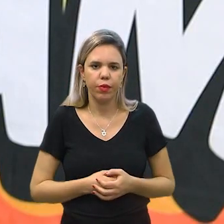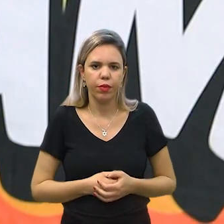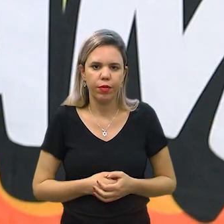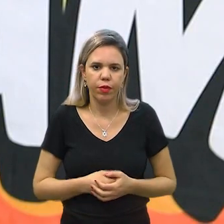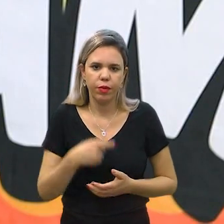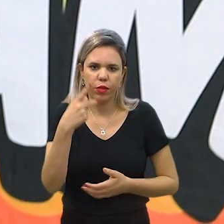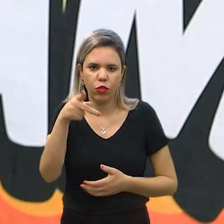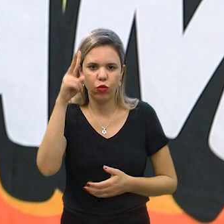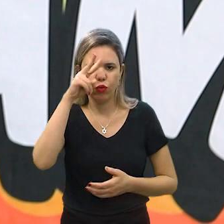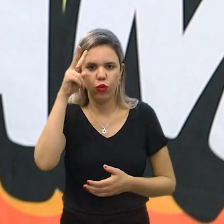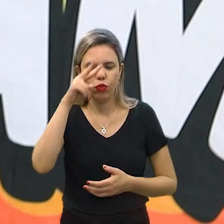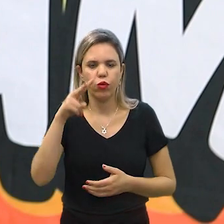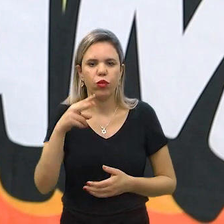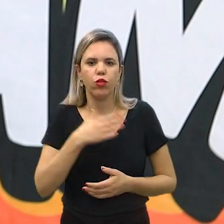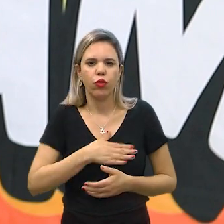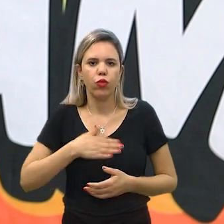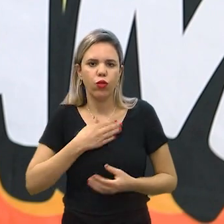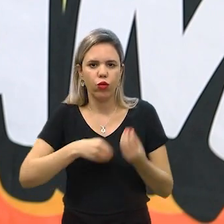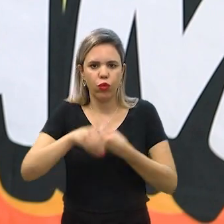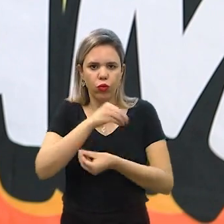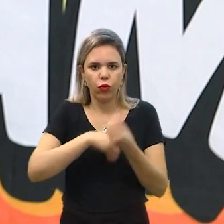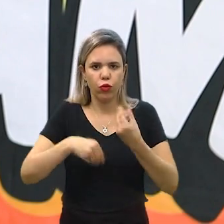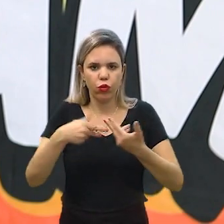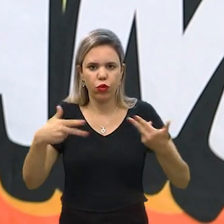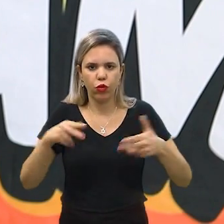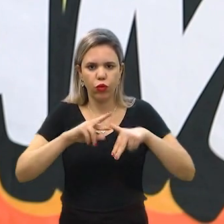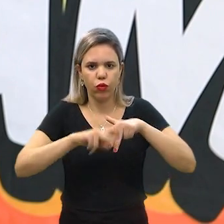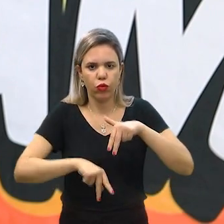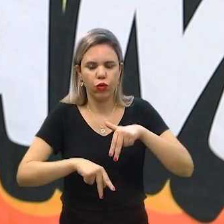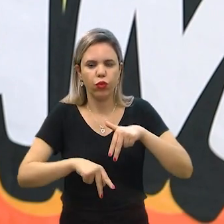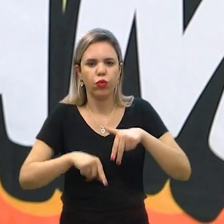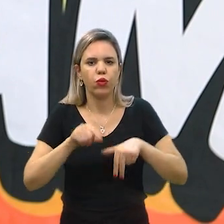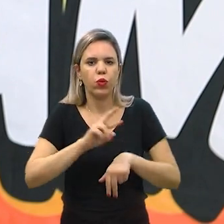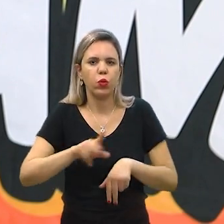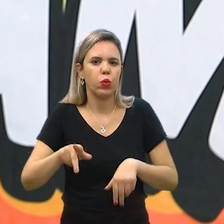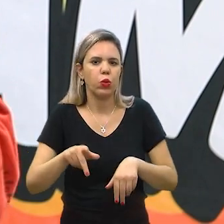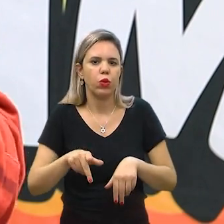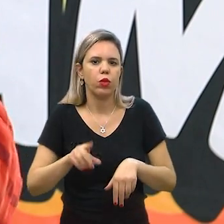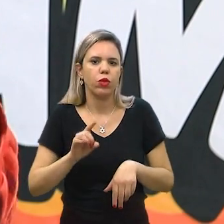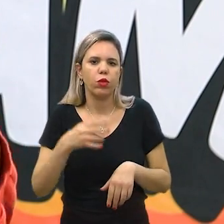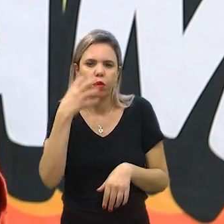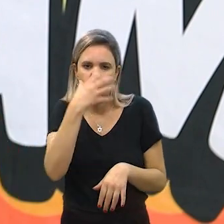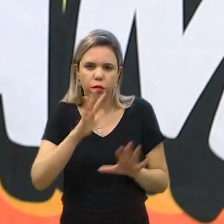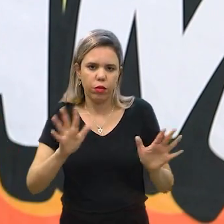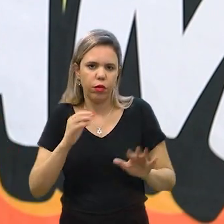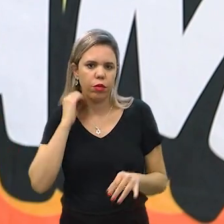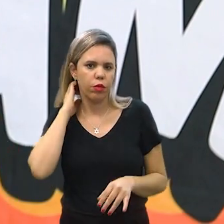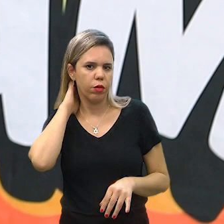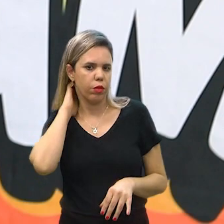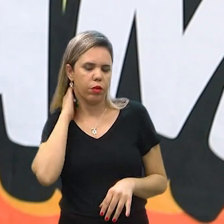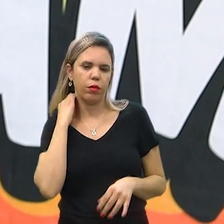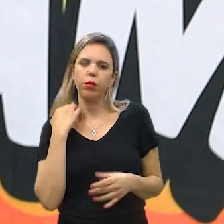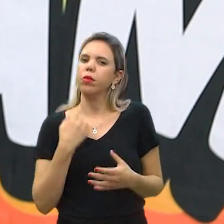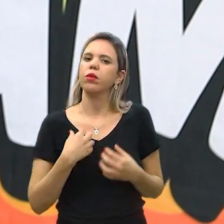você, na sua história, gosta de misturar vários gêneros ou não, é puramente